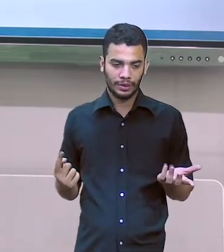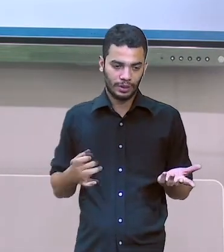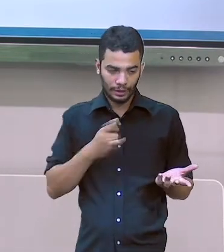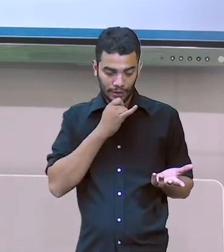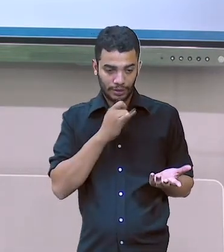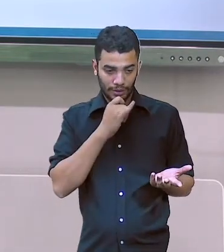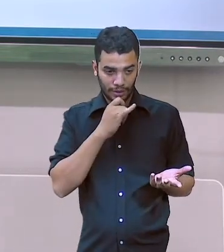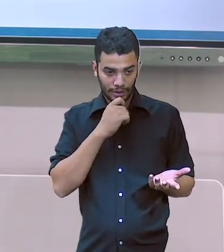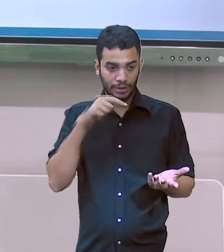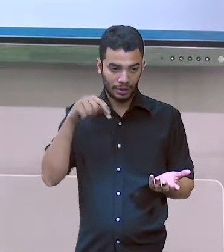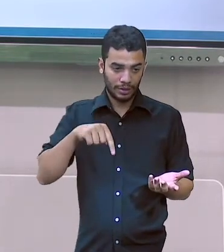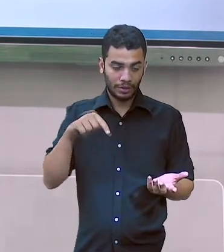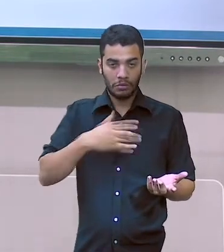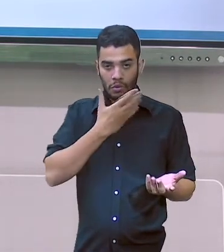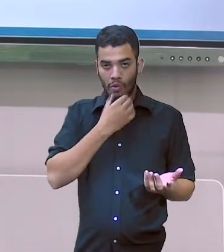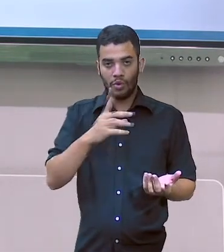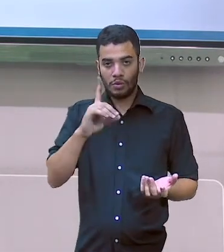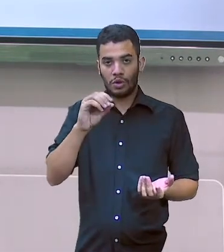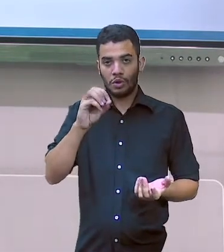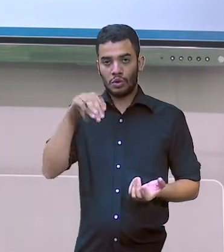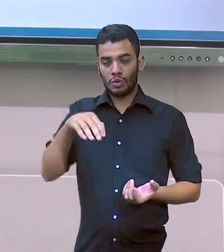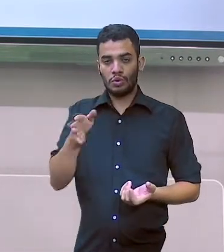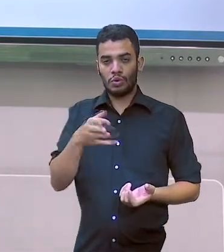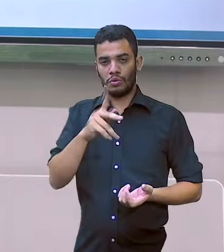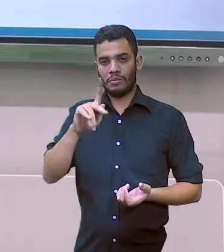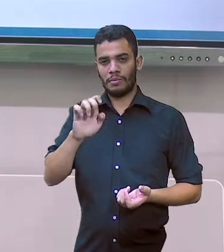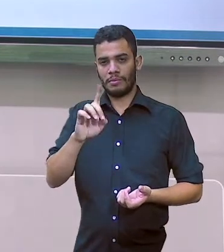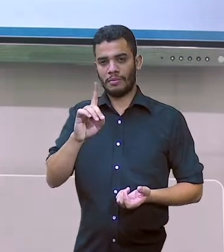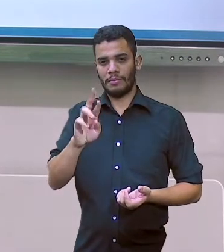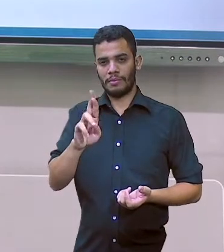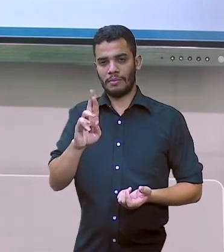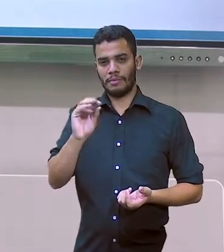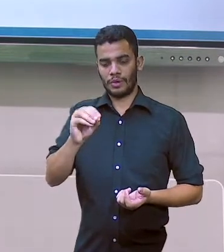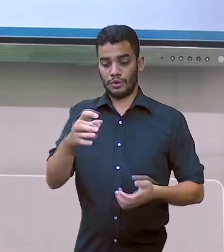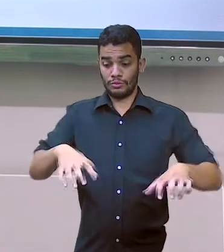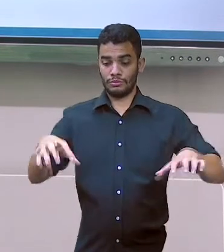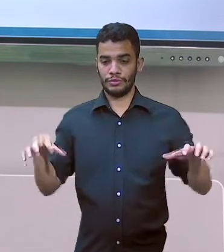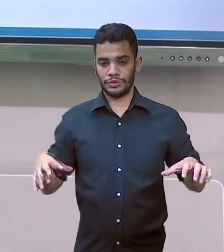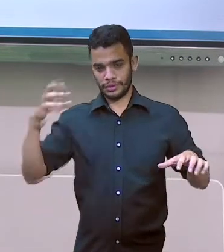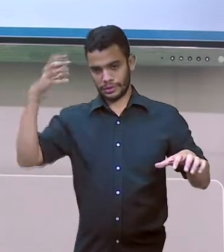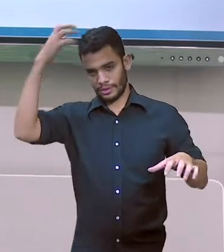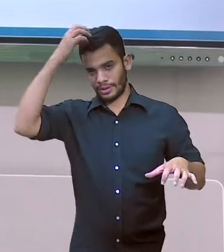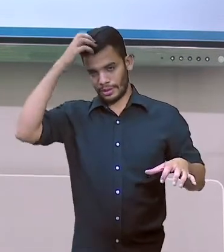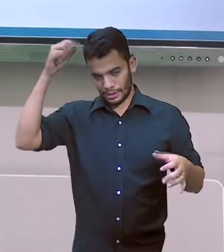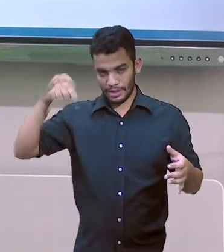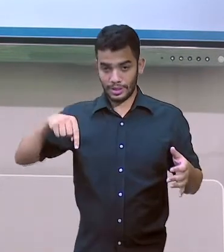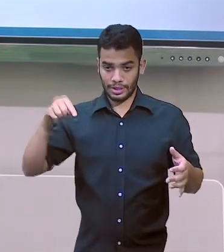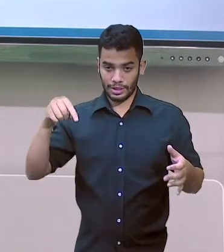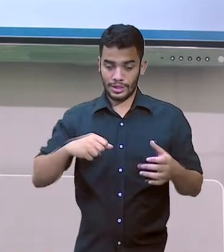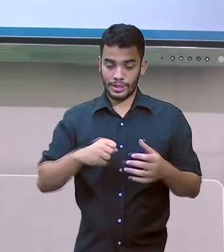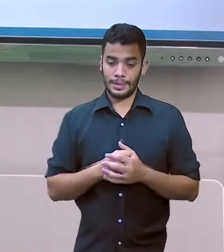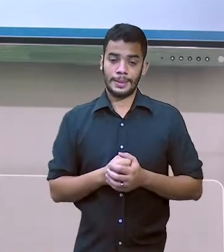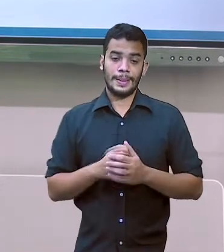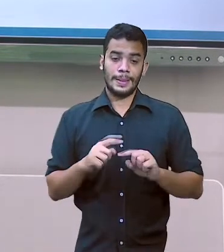houvesse esse pensamento, isso fosse imperativo, olha bem,